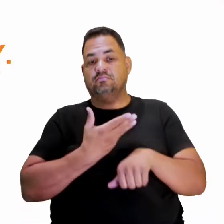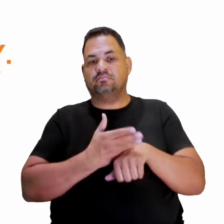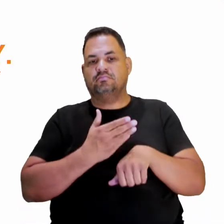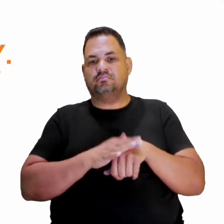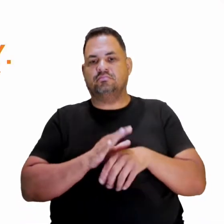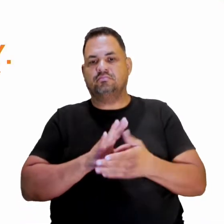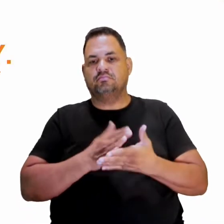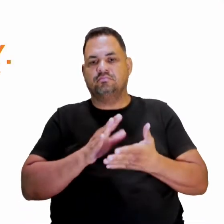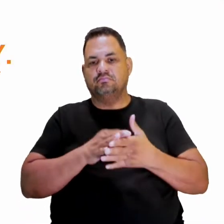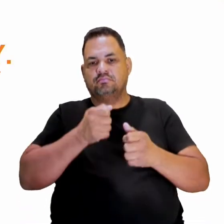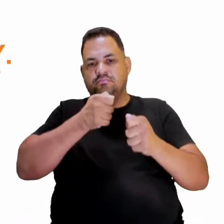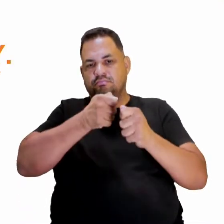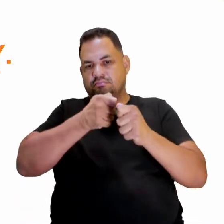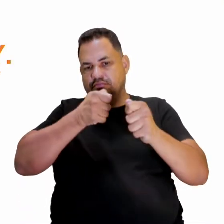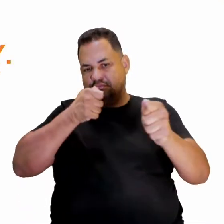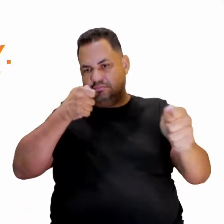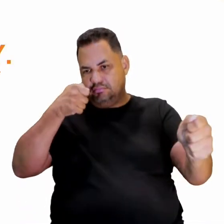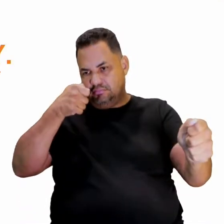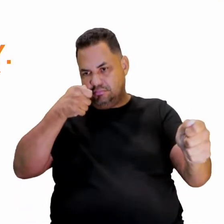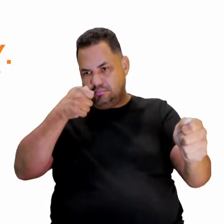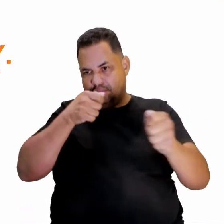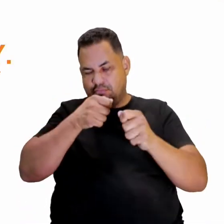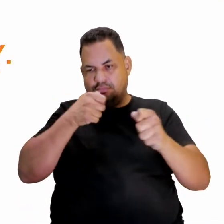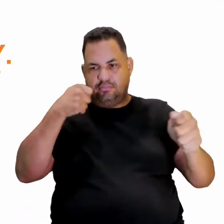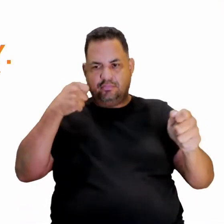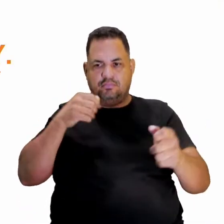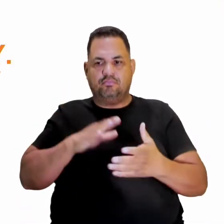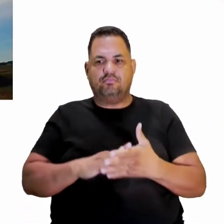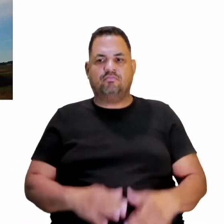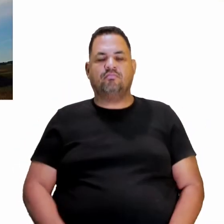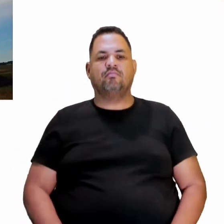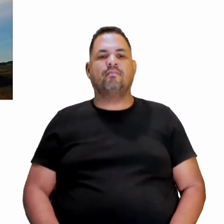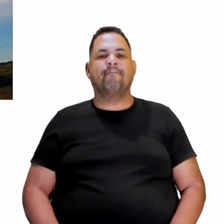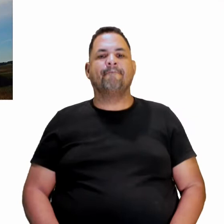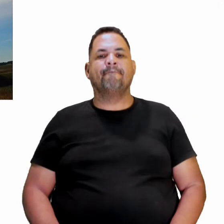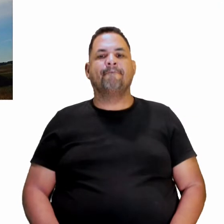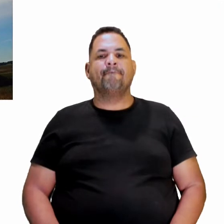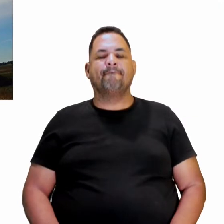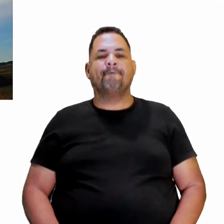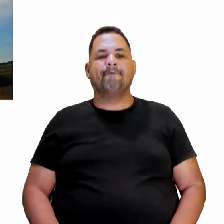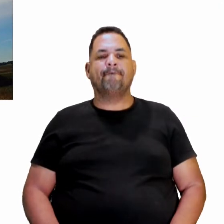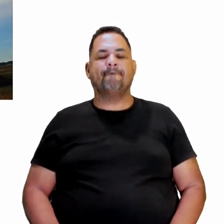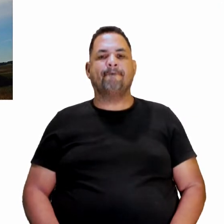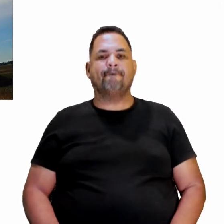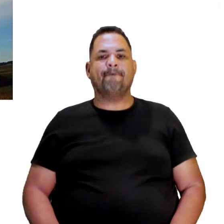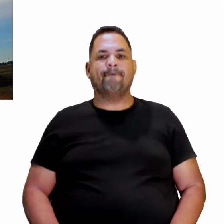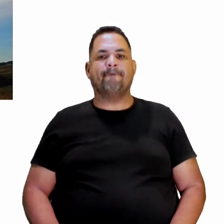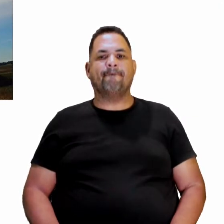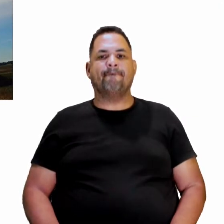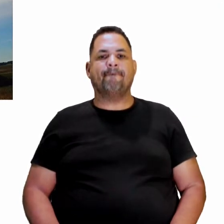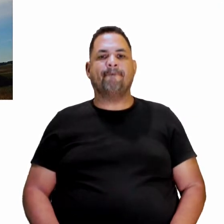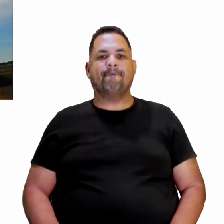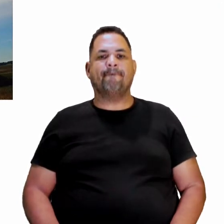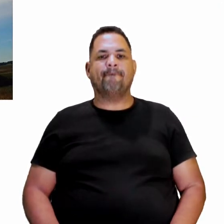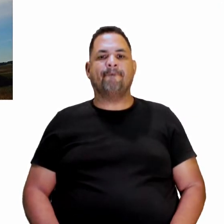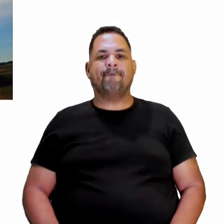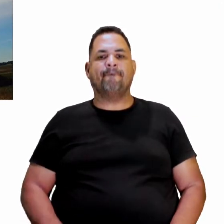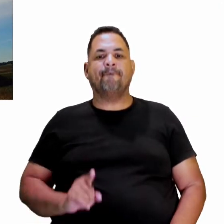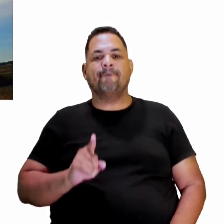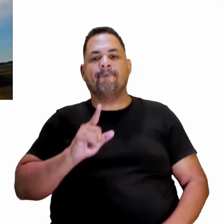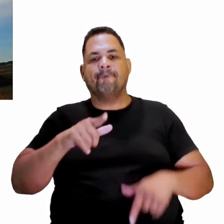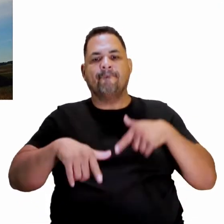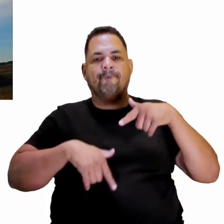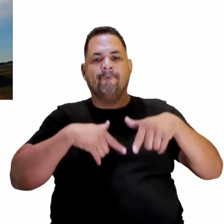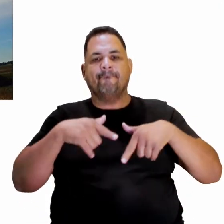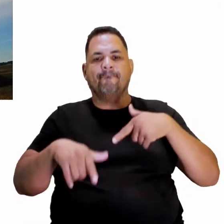o tiro com arco, tudo bem? E aí na próxima, did you work last holiday? Você